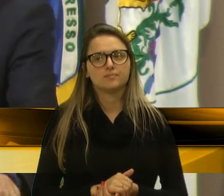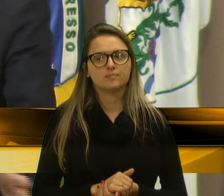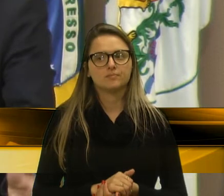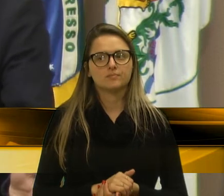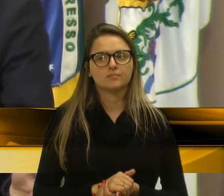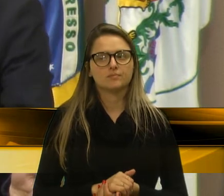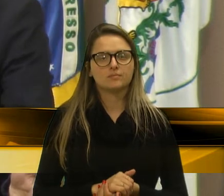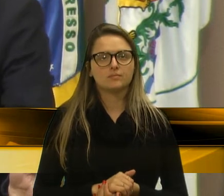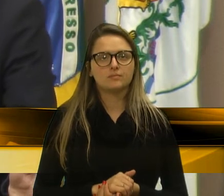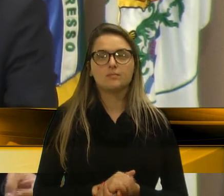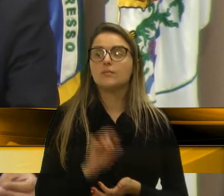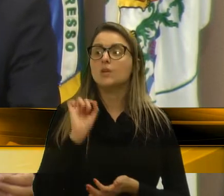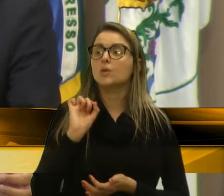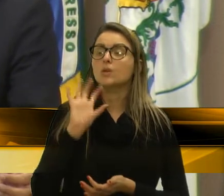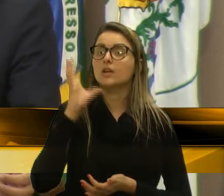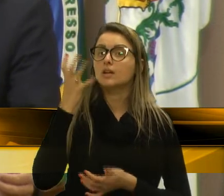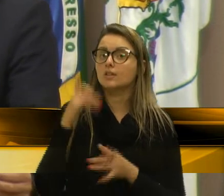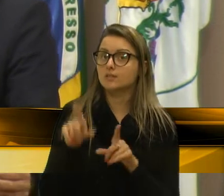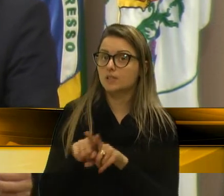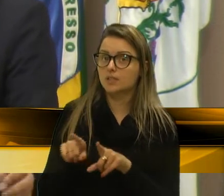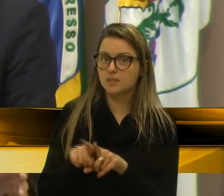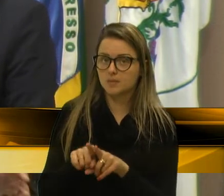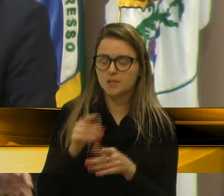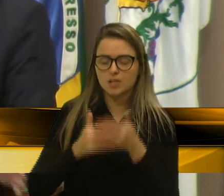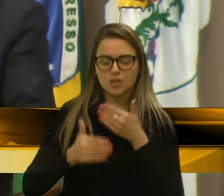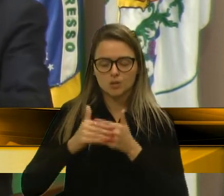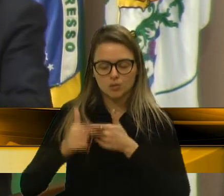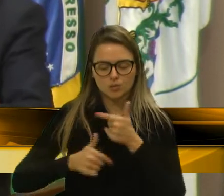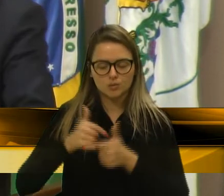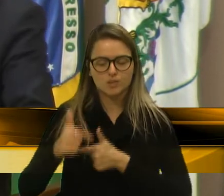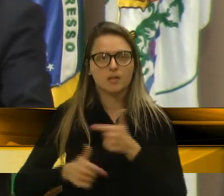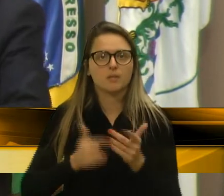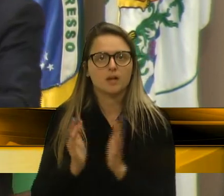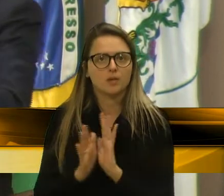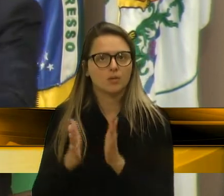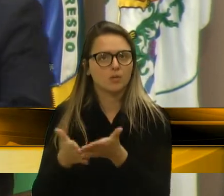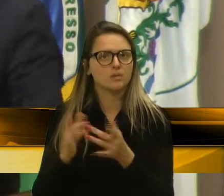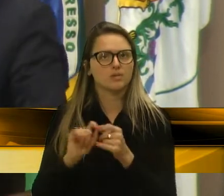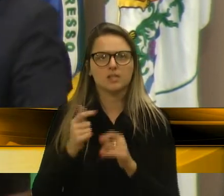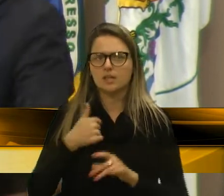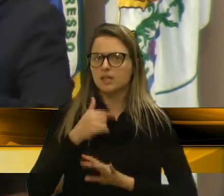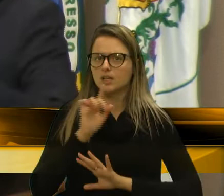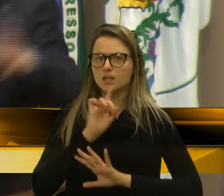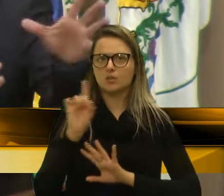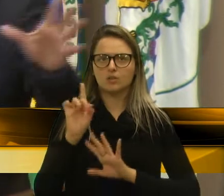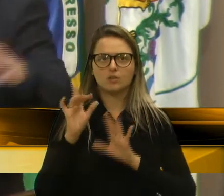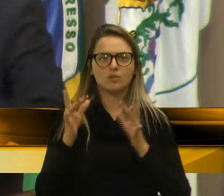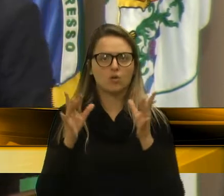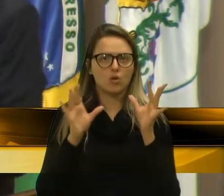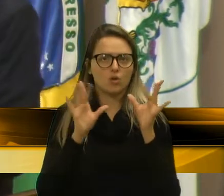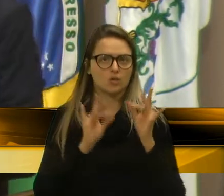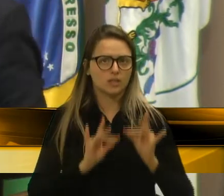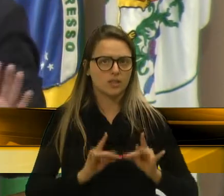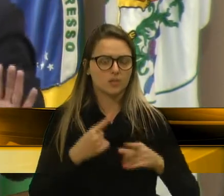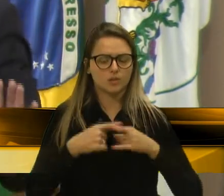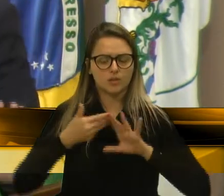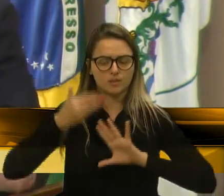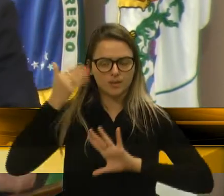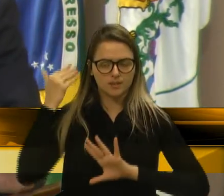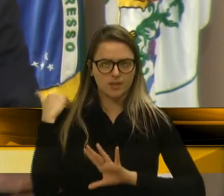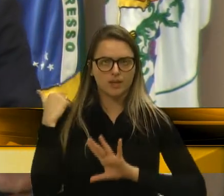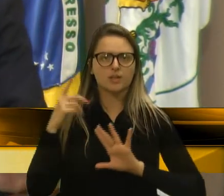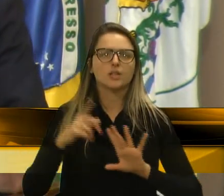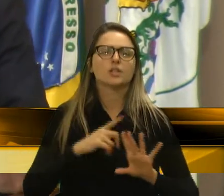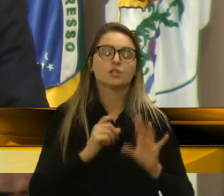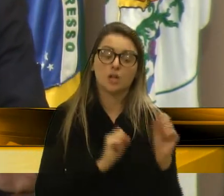E, ademais, o trabalho feito pela comissão, eu quero respeitar, não vou aqui me imiscuir, até porque foi no passado, tinha uma prerrogativa de